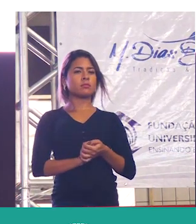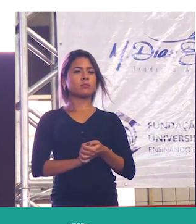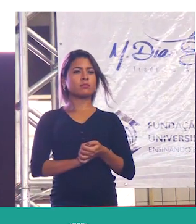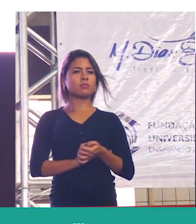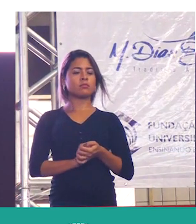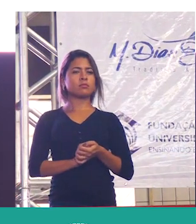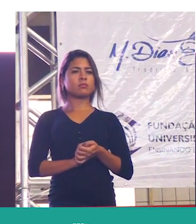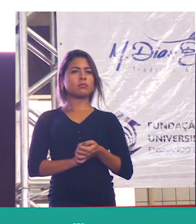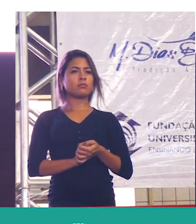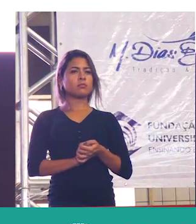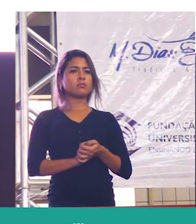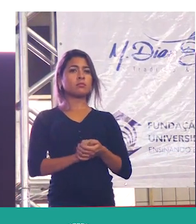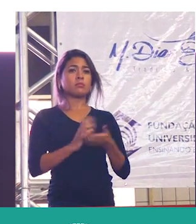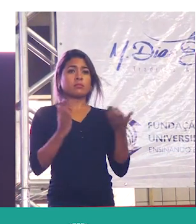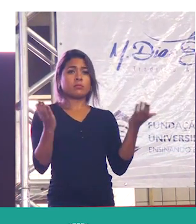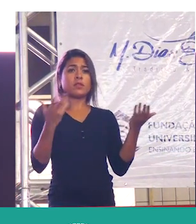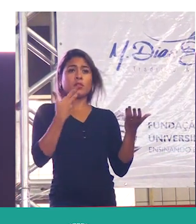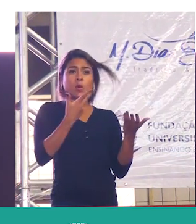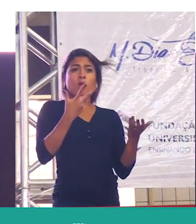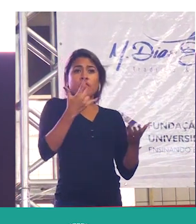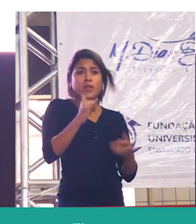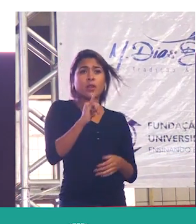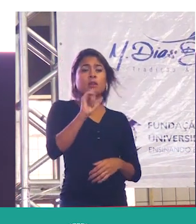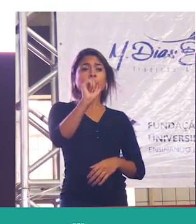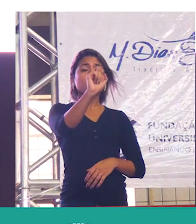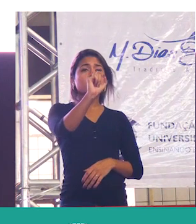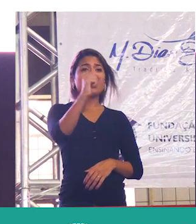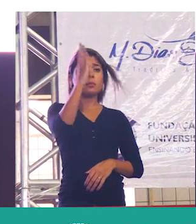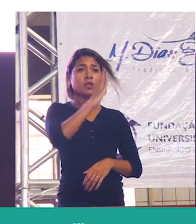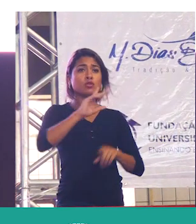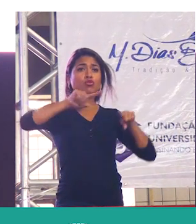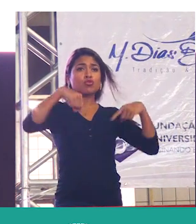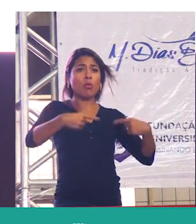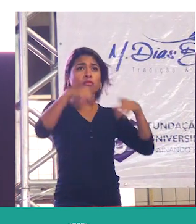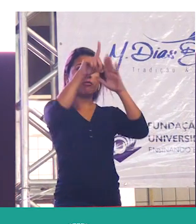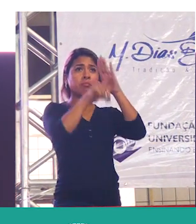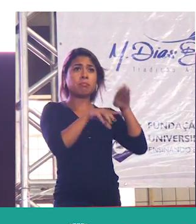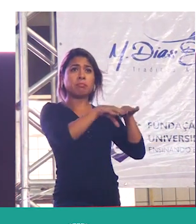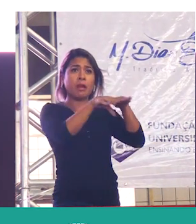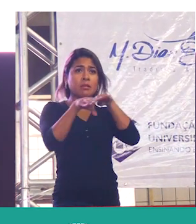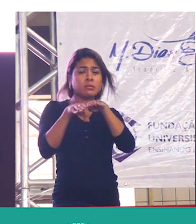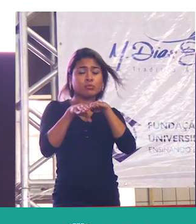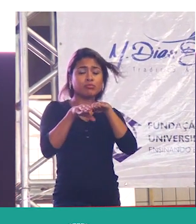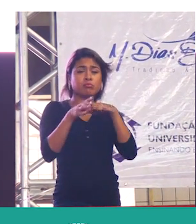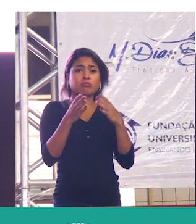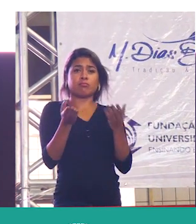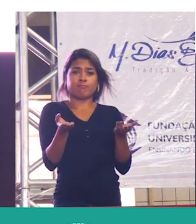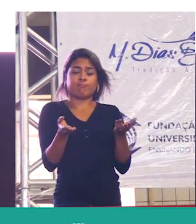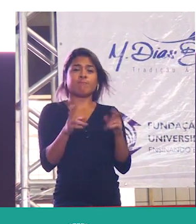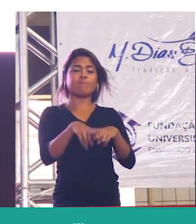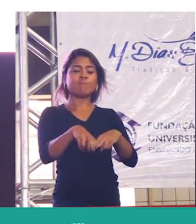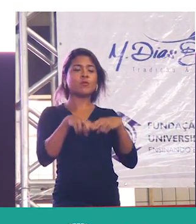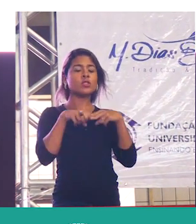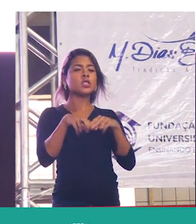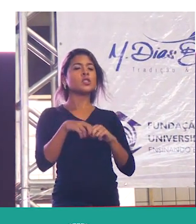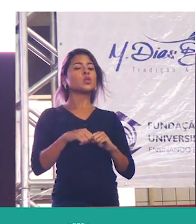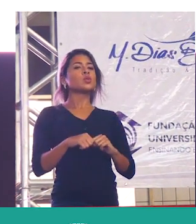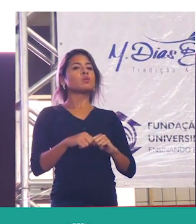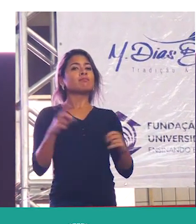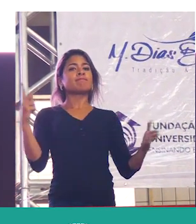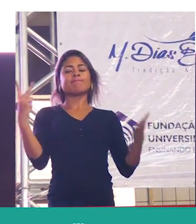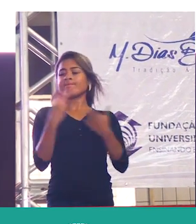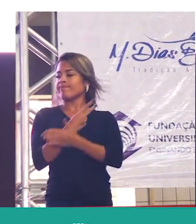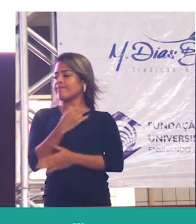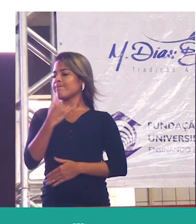para dizer que vai redemocratizar o Brasil, né? Então, pessoal, aí um dos momentos mais